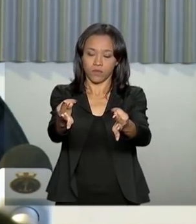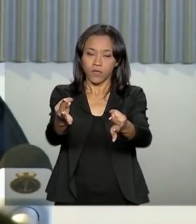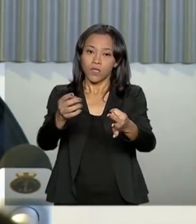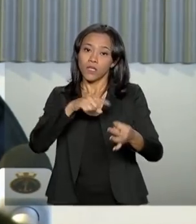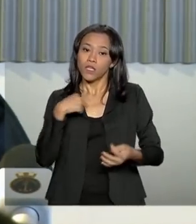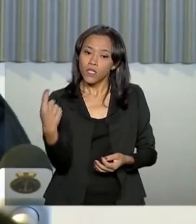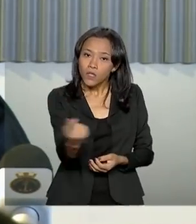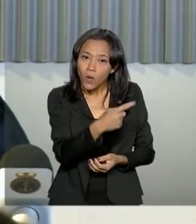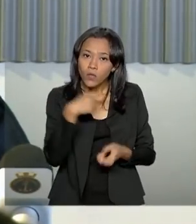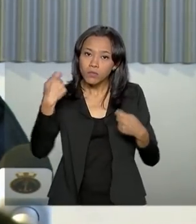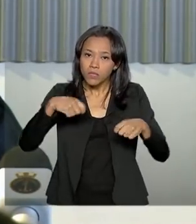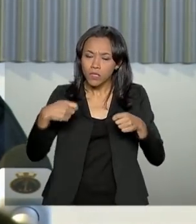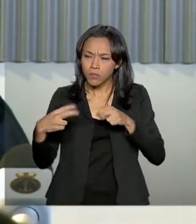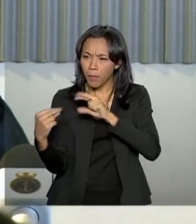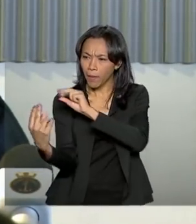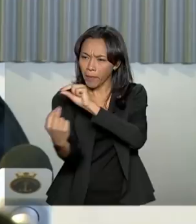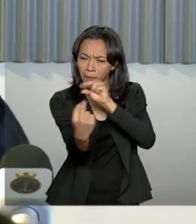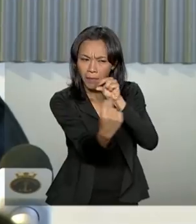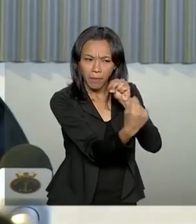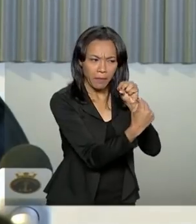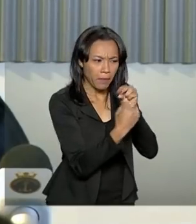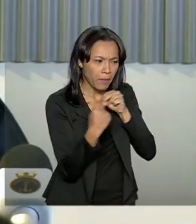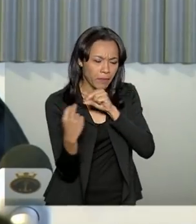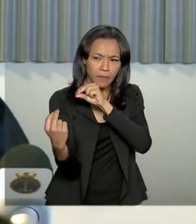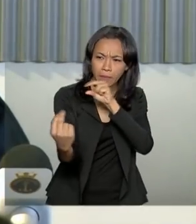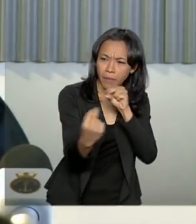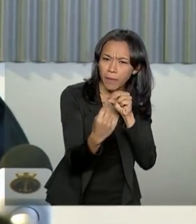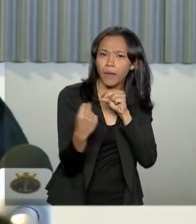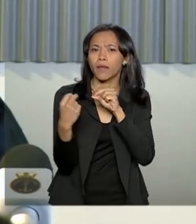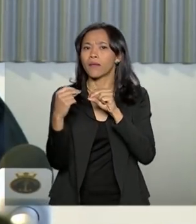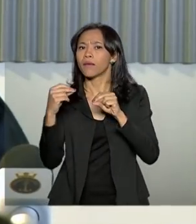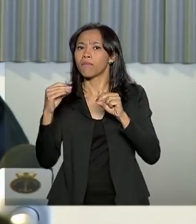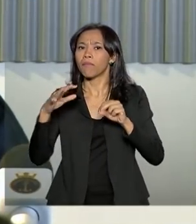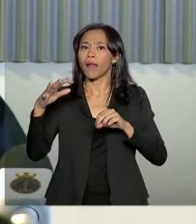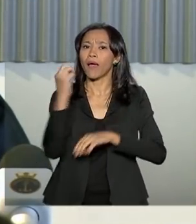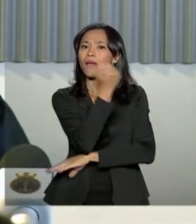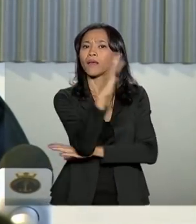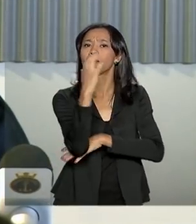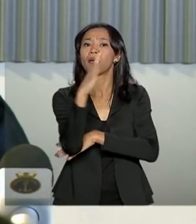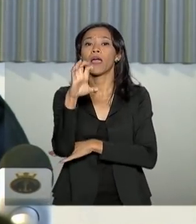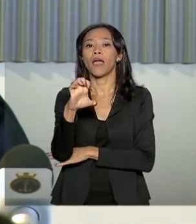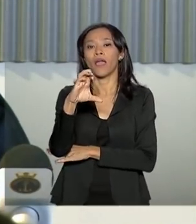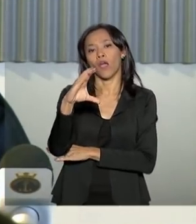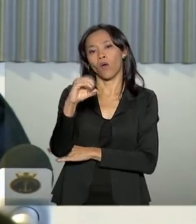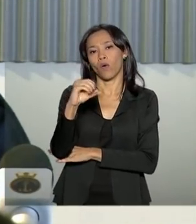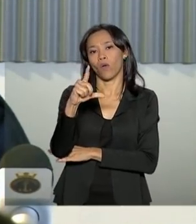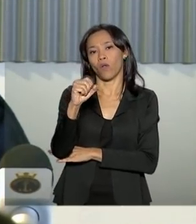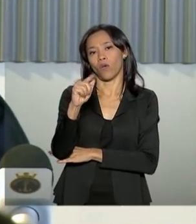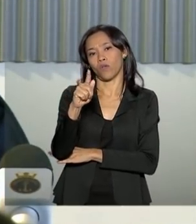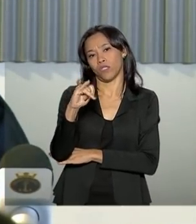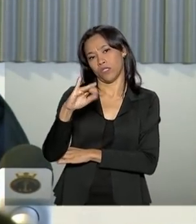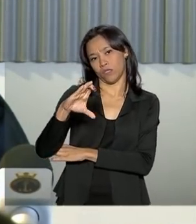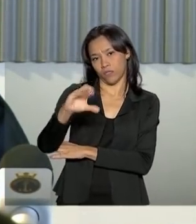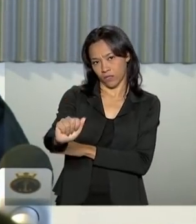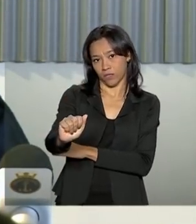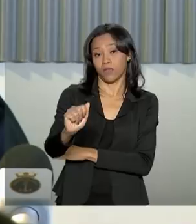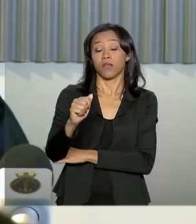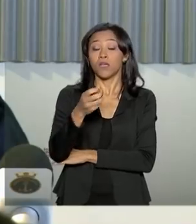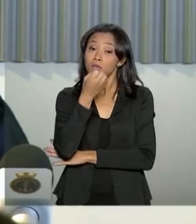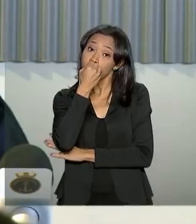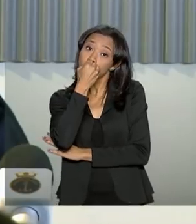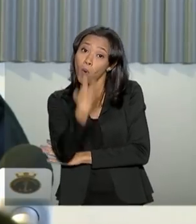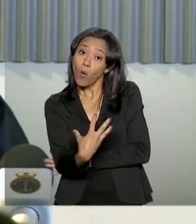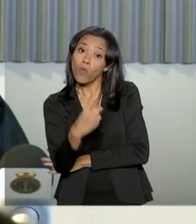que discutir, para a ecologia, né? E nós temos que discutir o que é bom para o